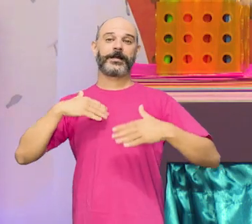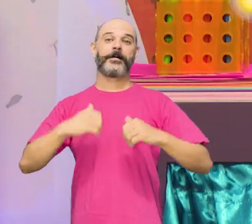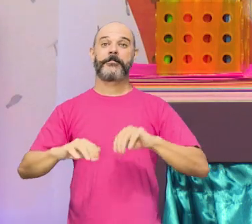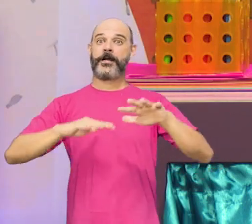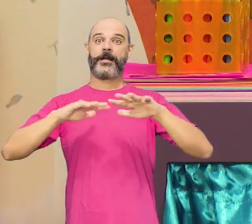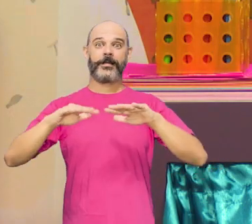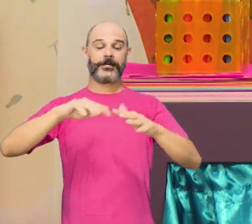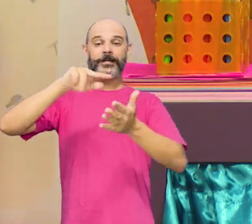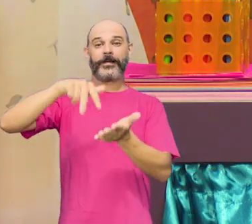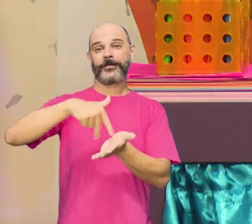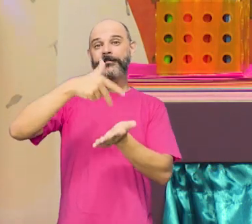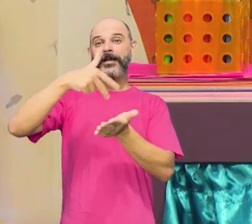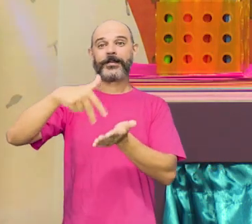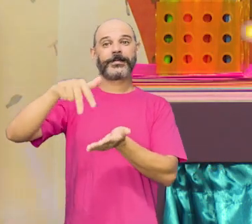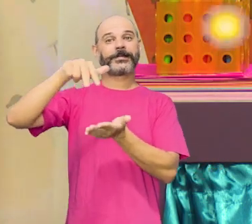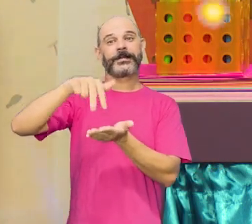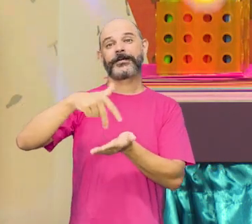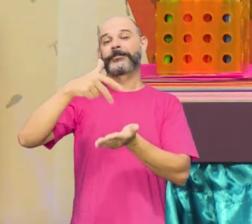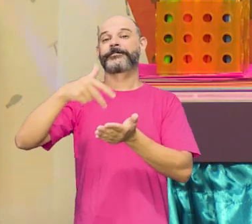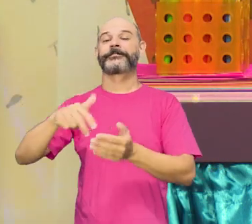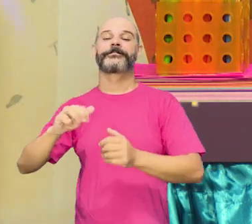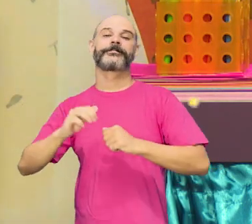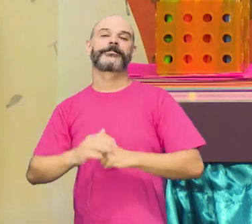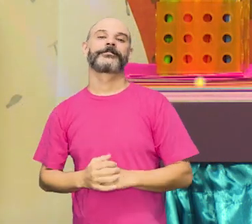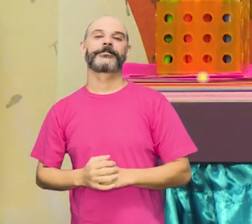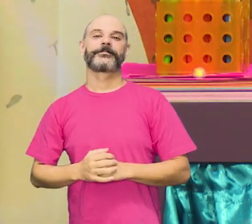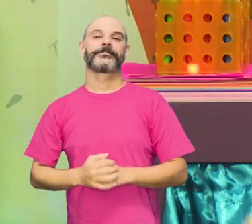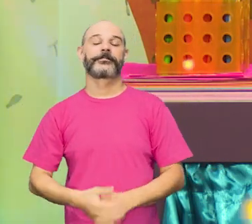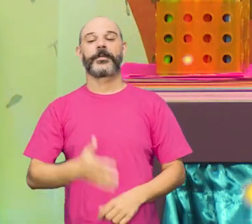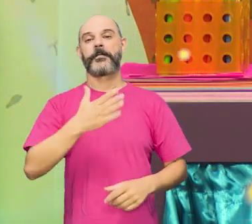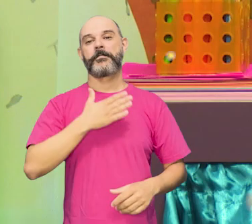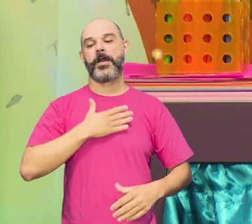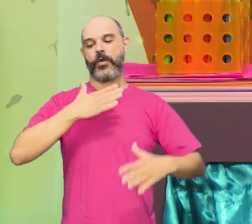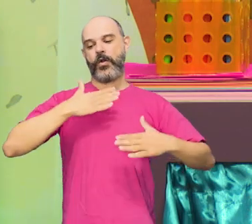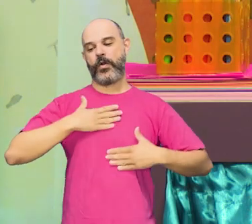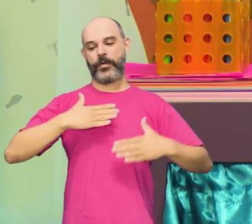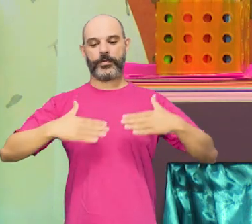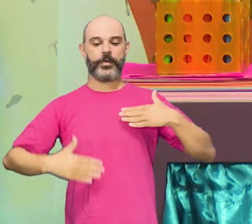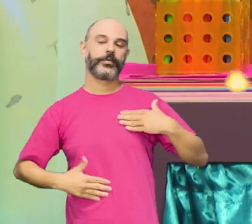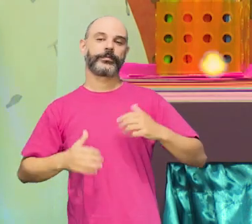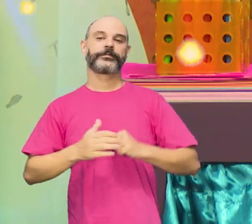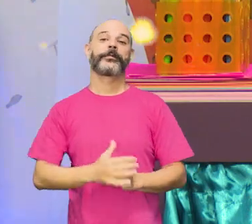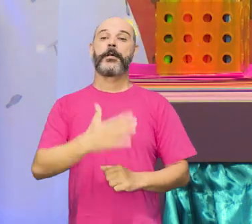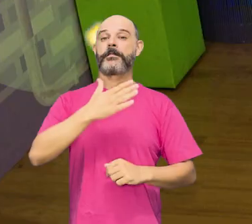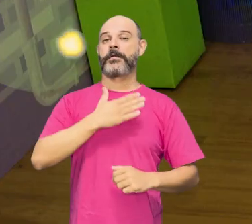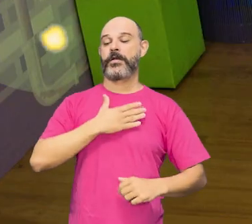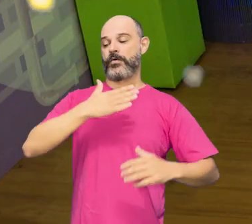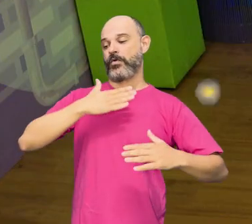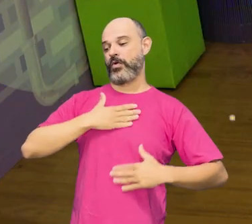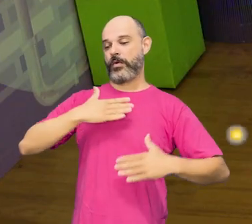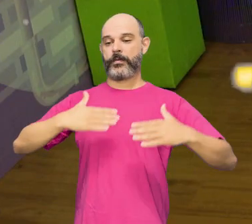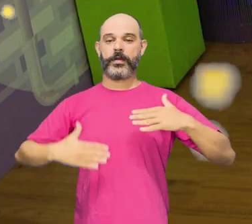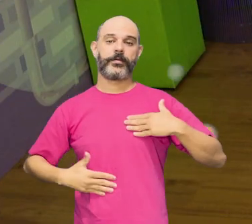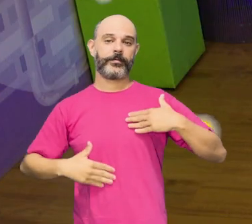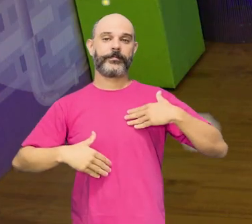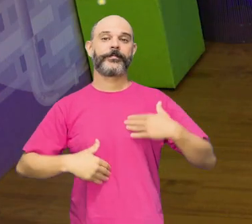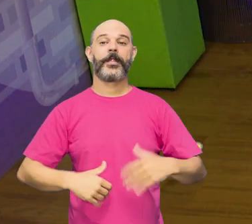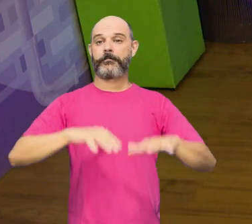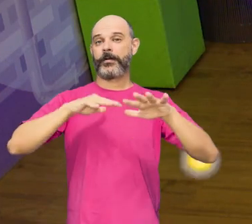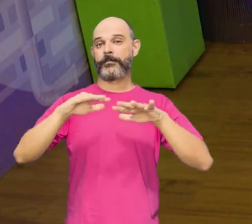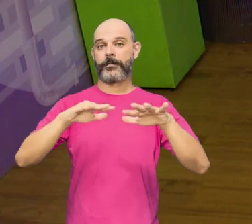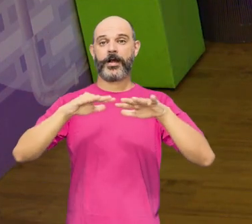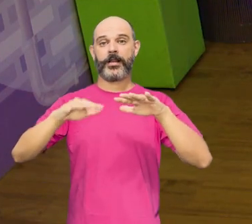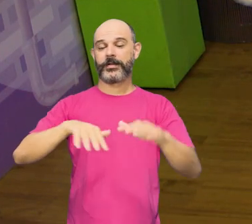corpinho. Ele balança, balança, balança. Meu corpinho, meu